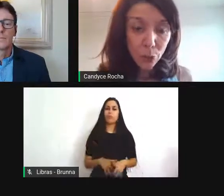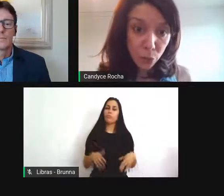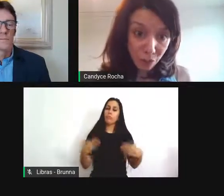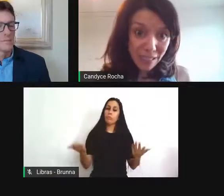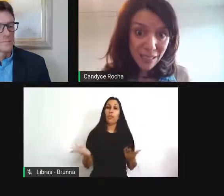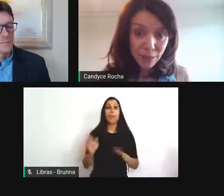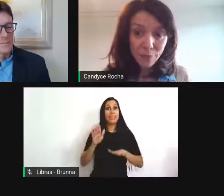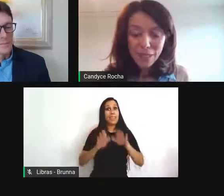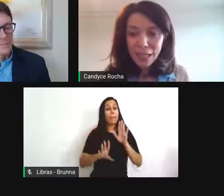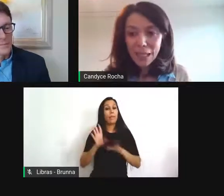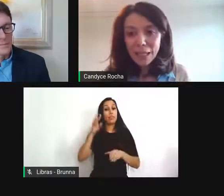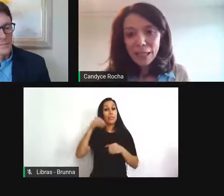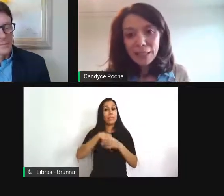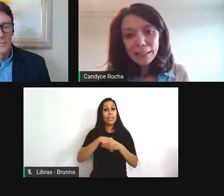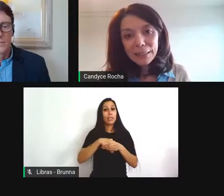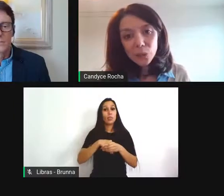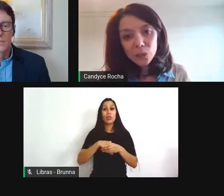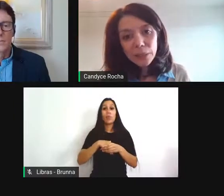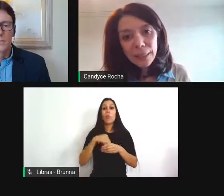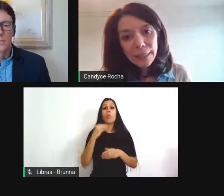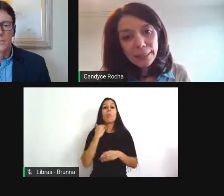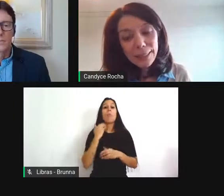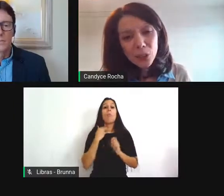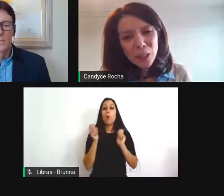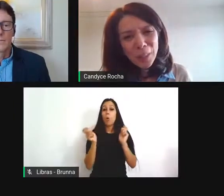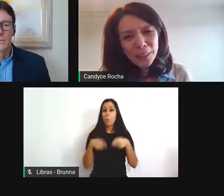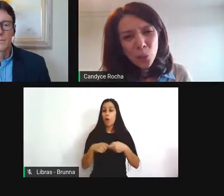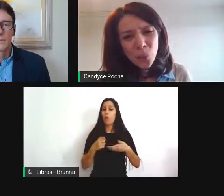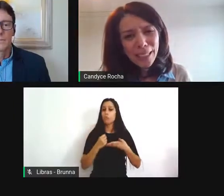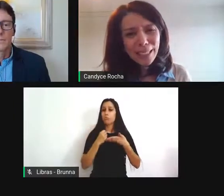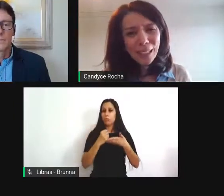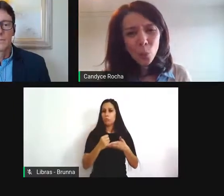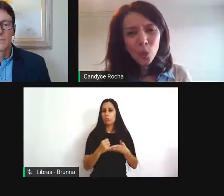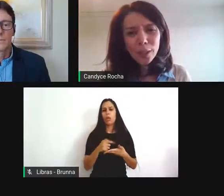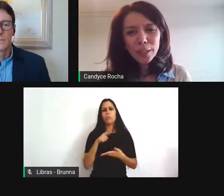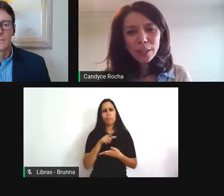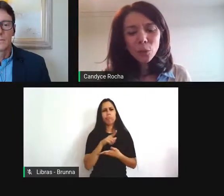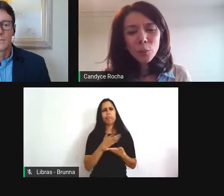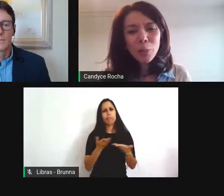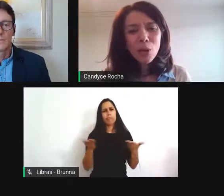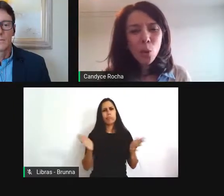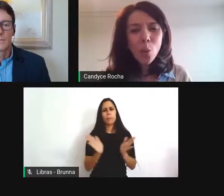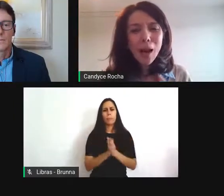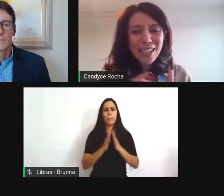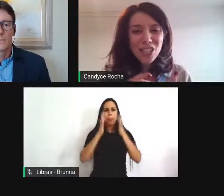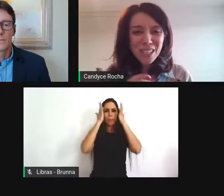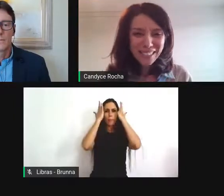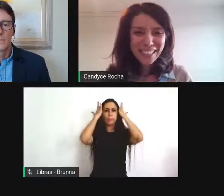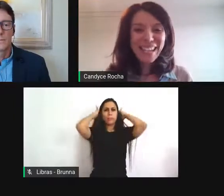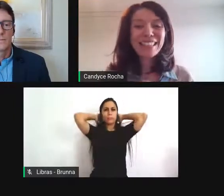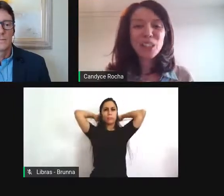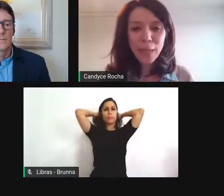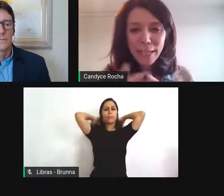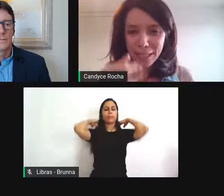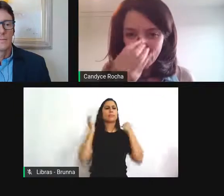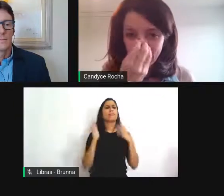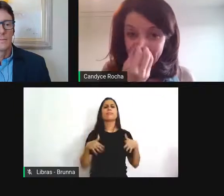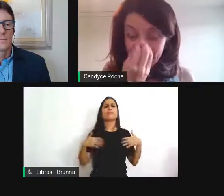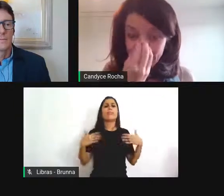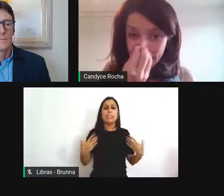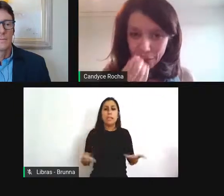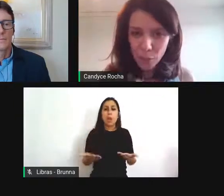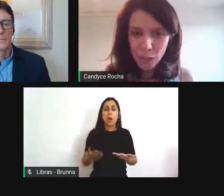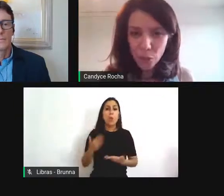pode oferecer. Então, tem isso também. Então, o que o banco acha que cada